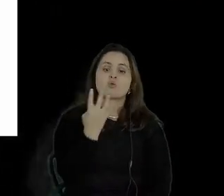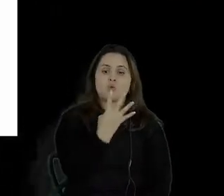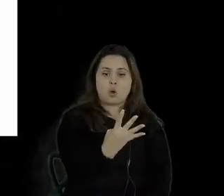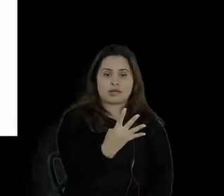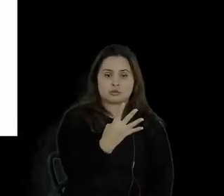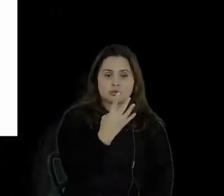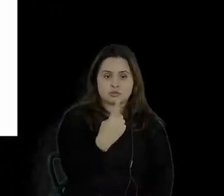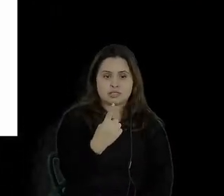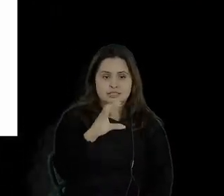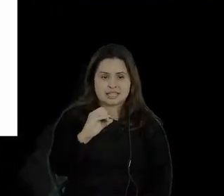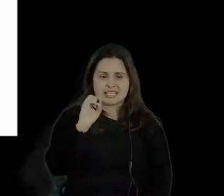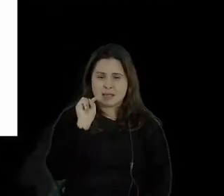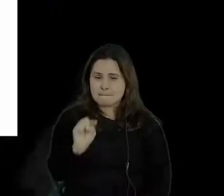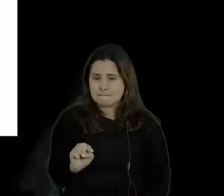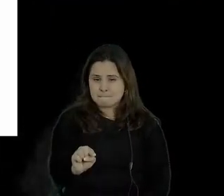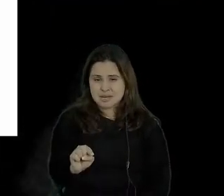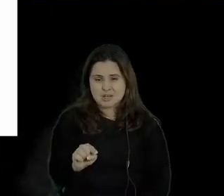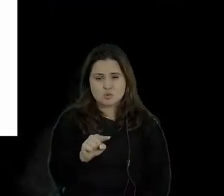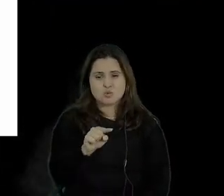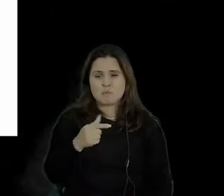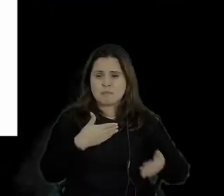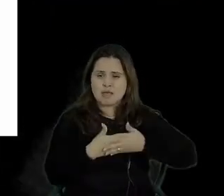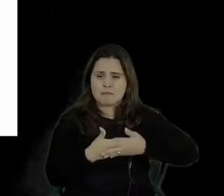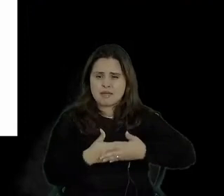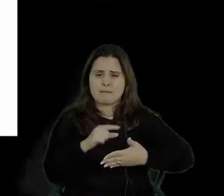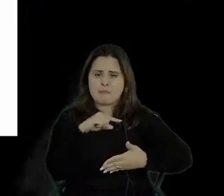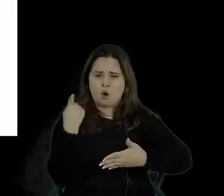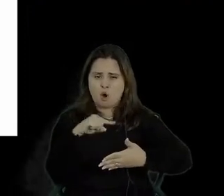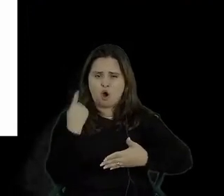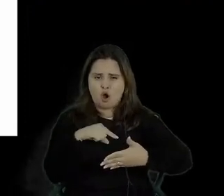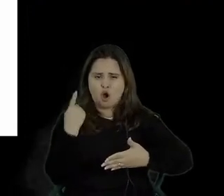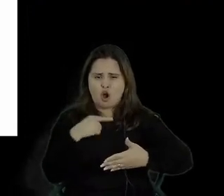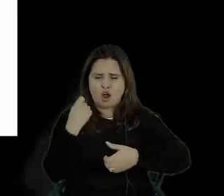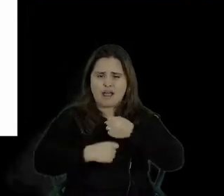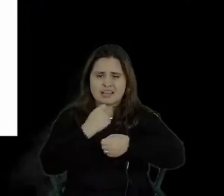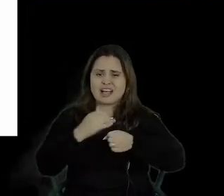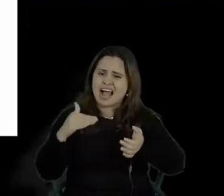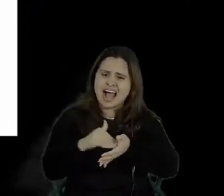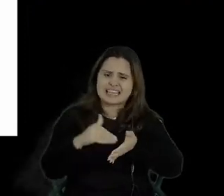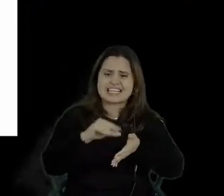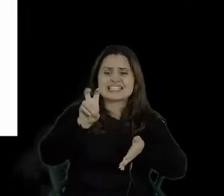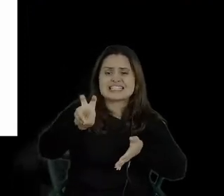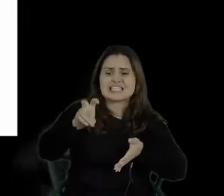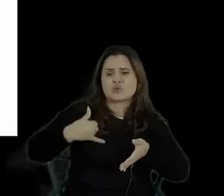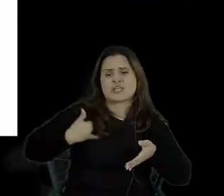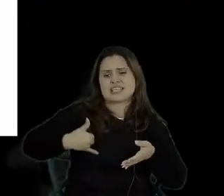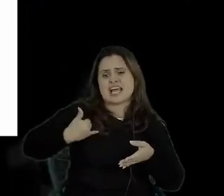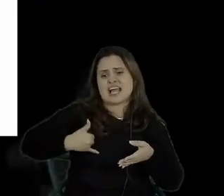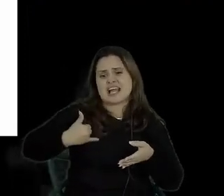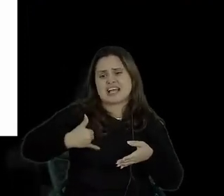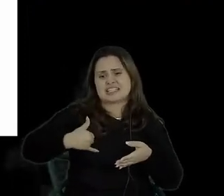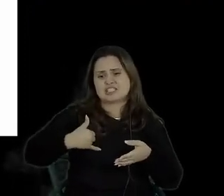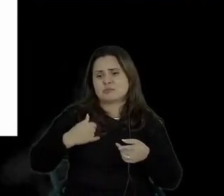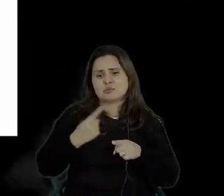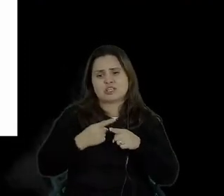410 mil crianças morrem anualmente até os 5 anos de idade de cardiopatias